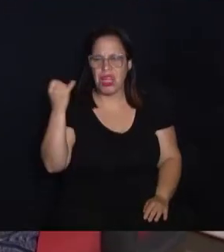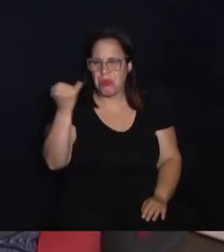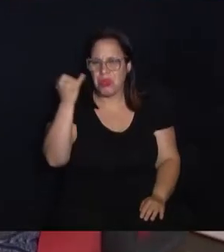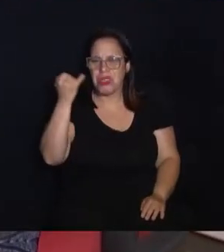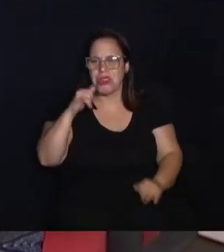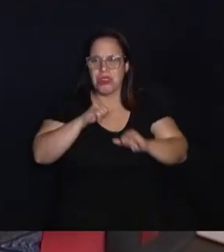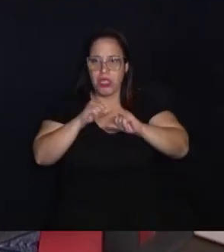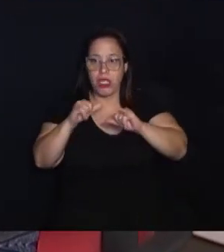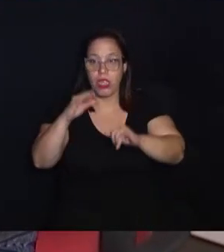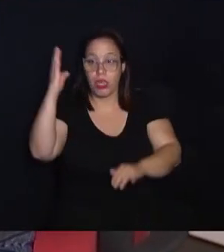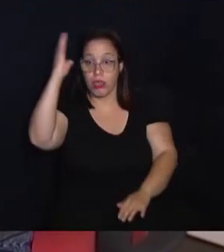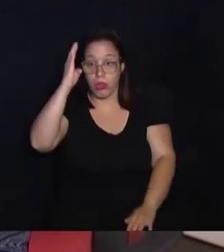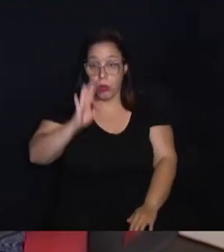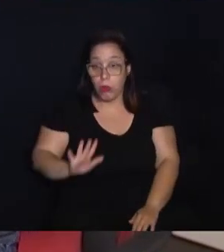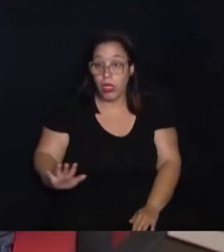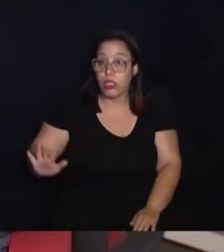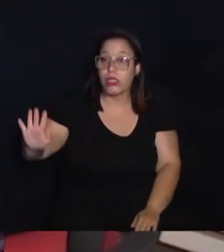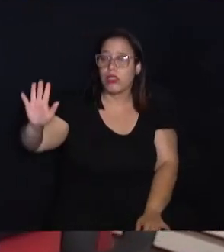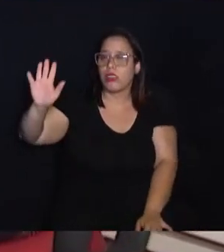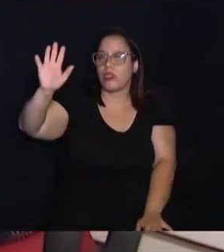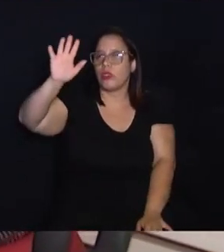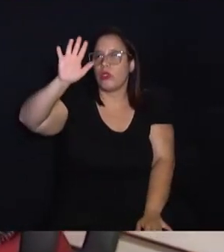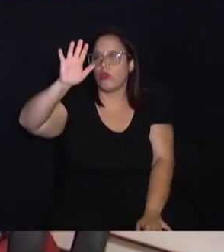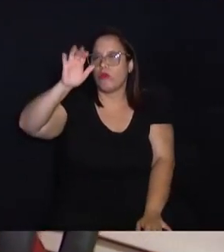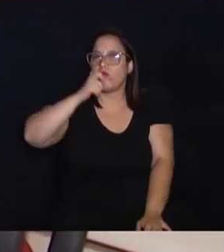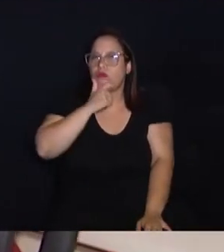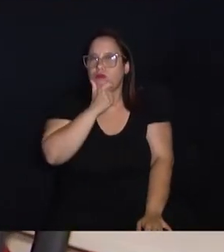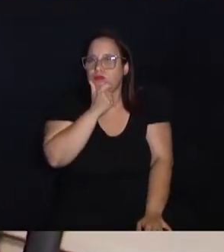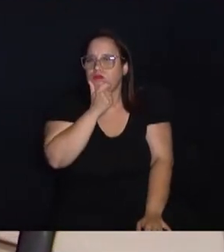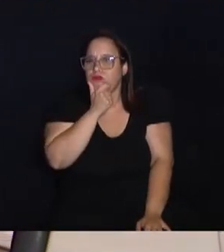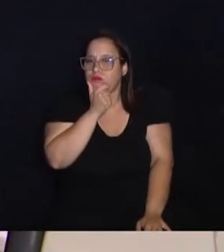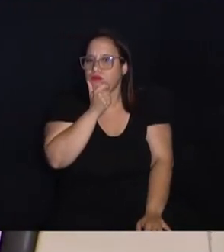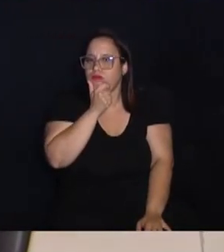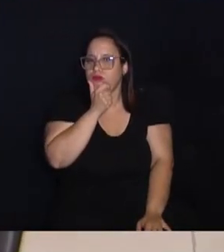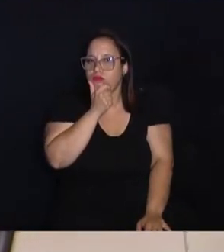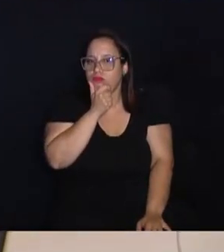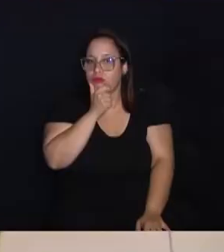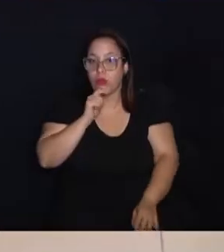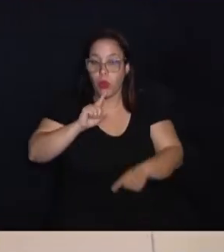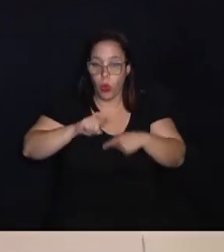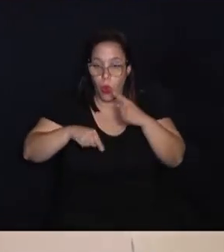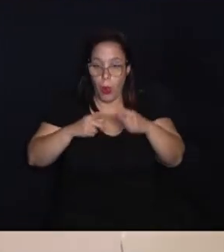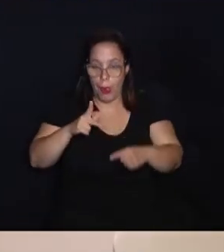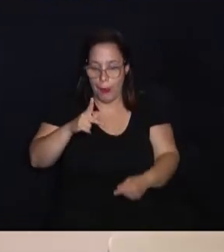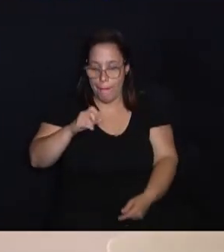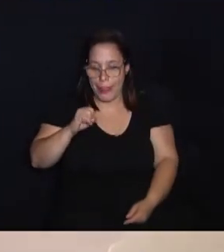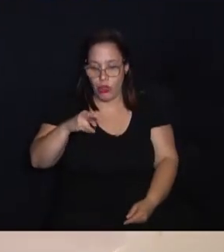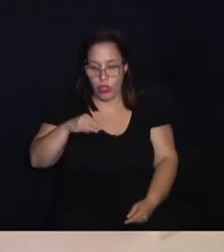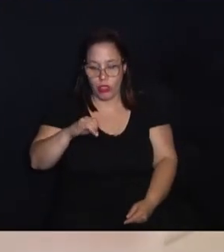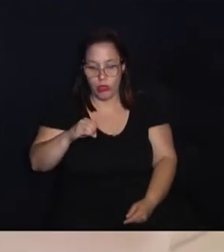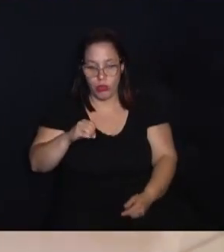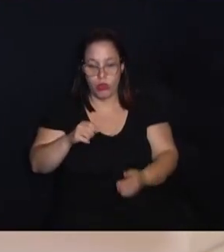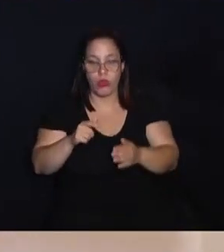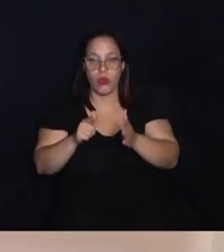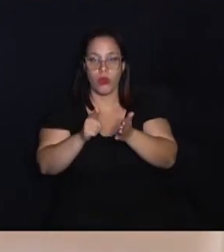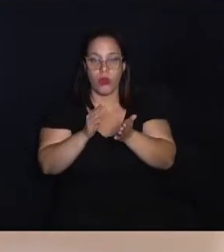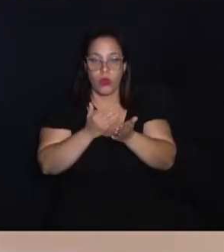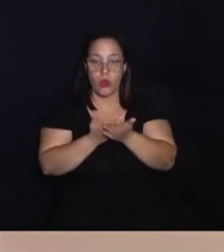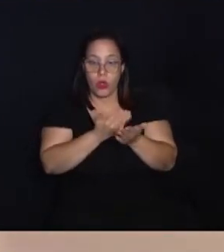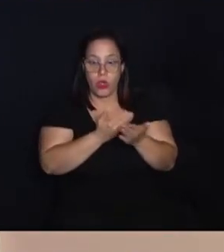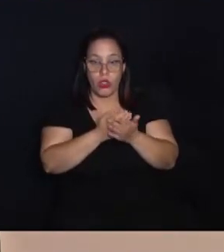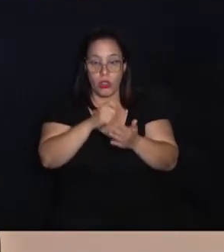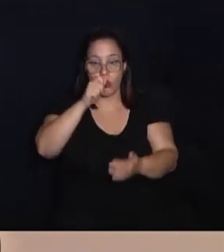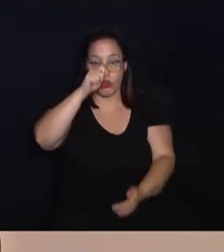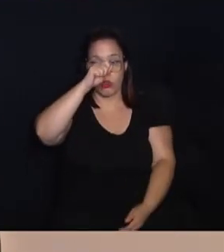que o Brasil sempre foi um país pioneiro no estudo das literaturas africanas. Há uma geração